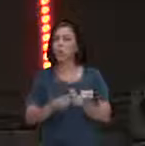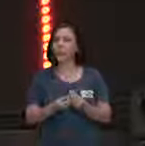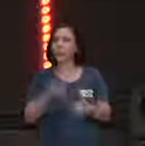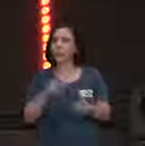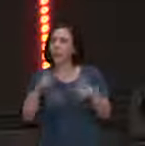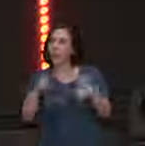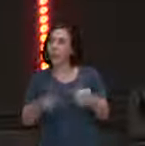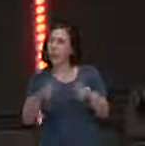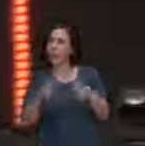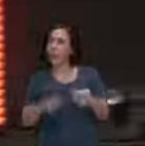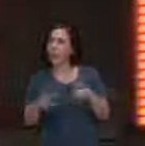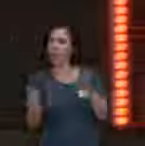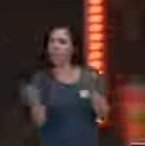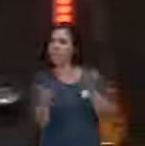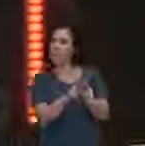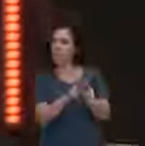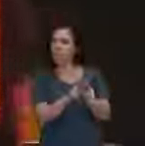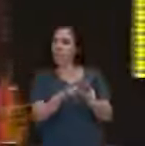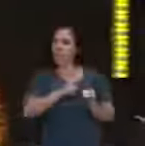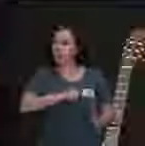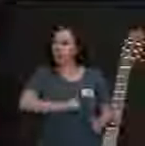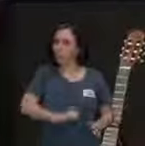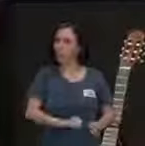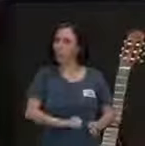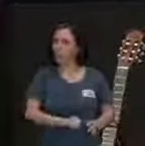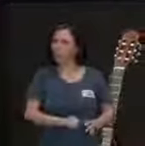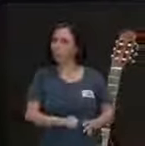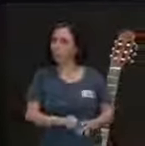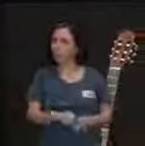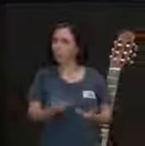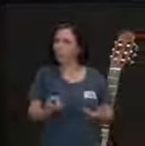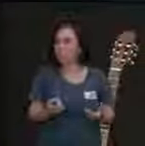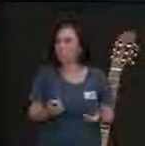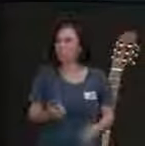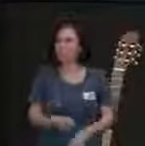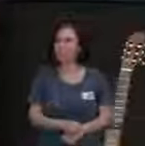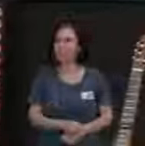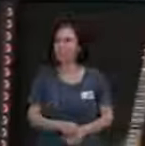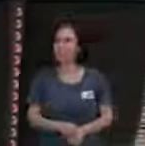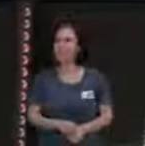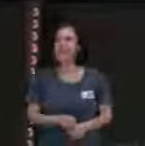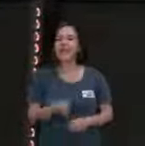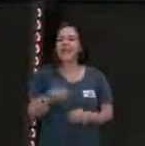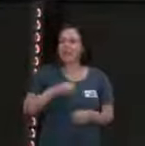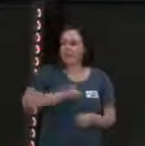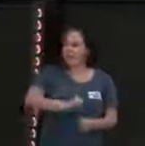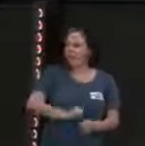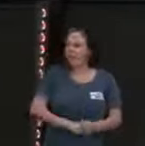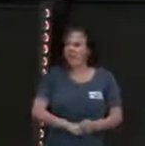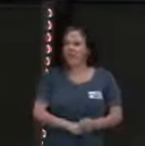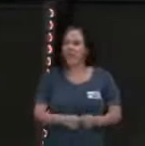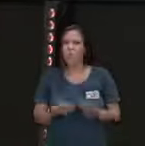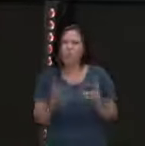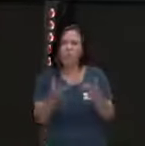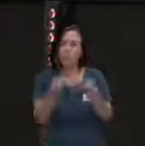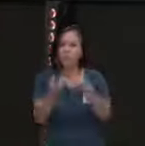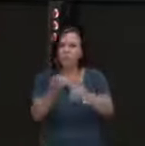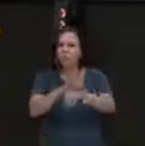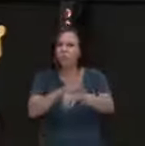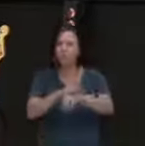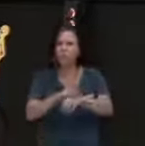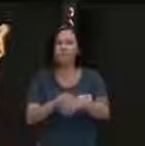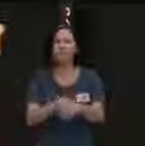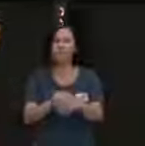e às vezes carregam dezenas de doenças e a qualidade de vida